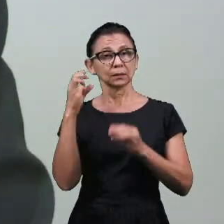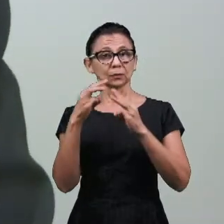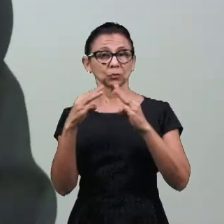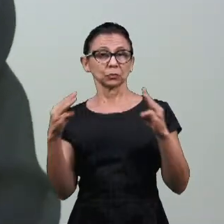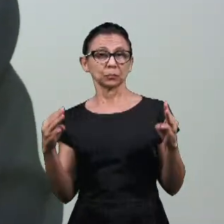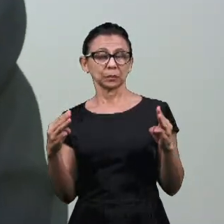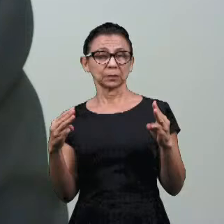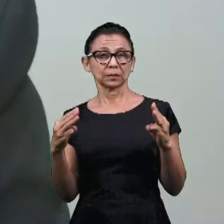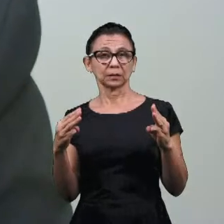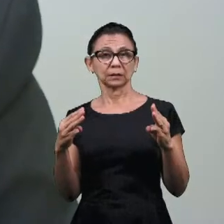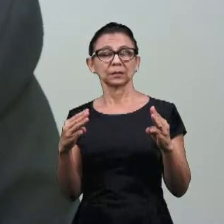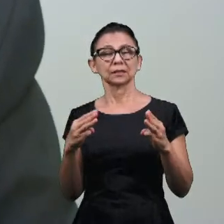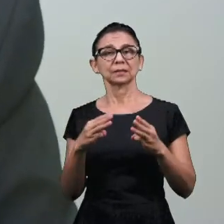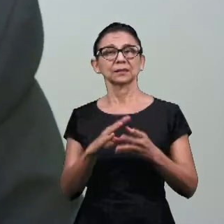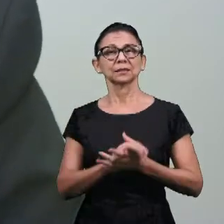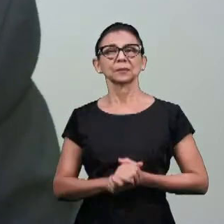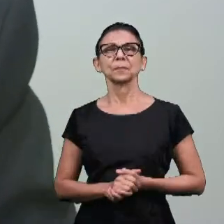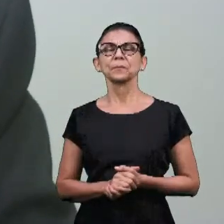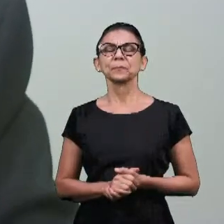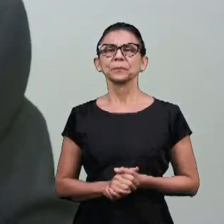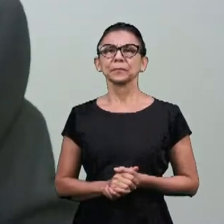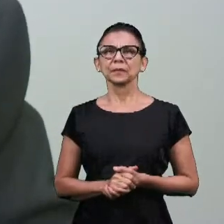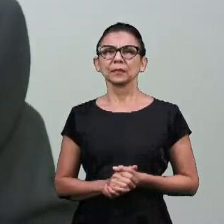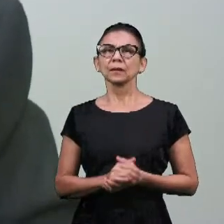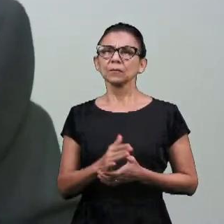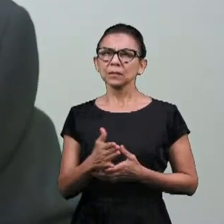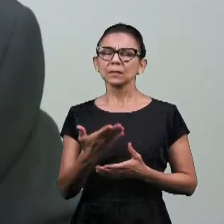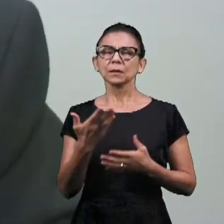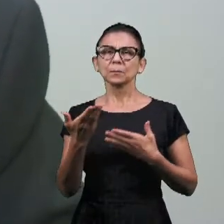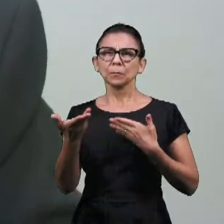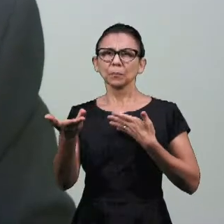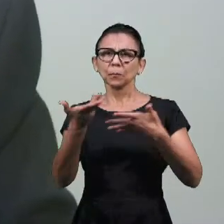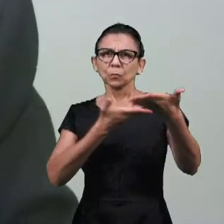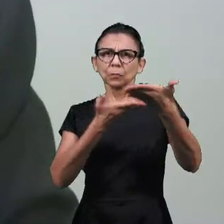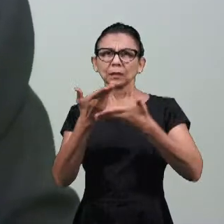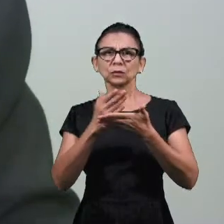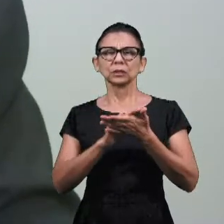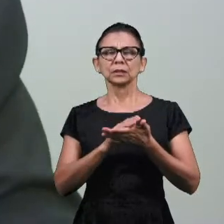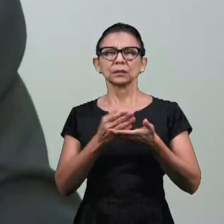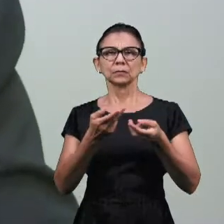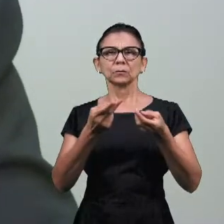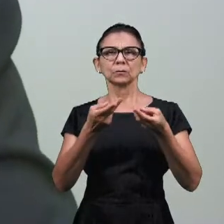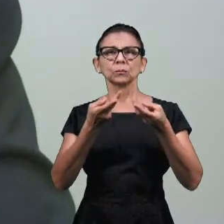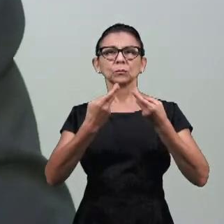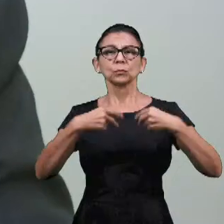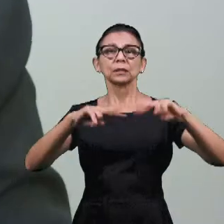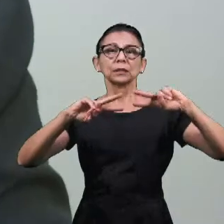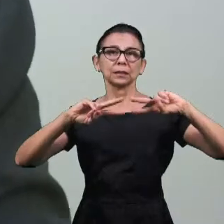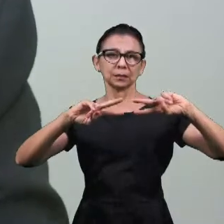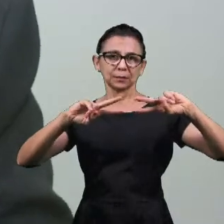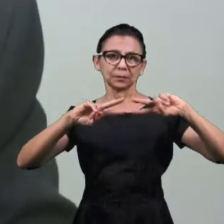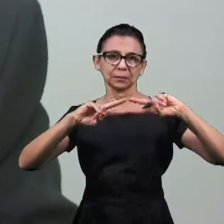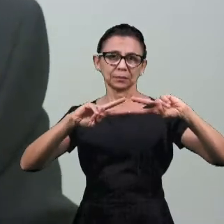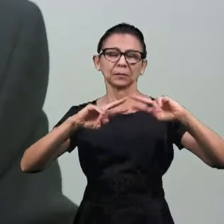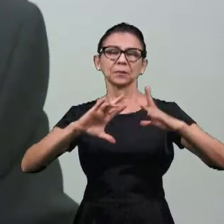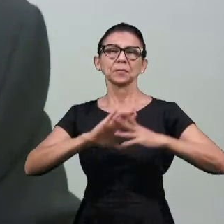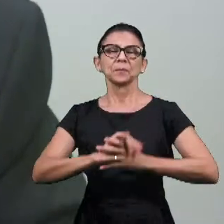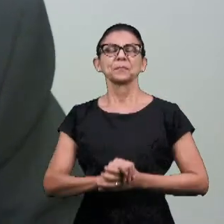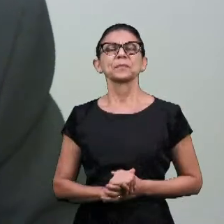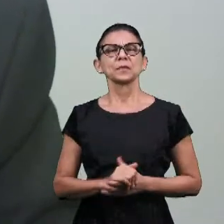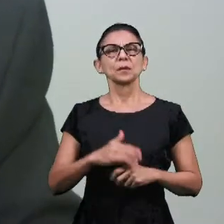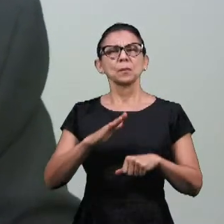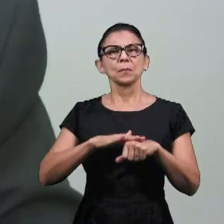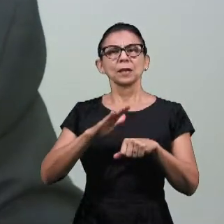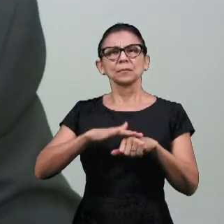nos assistindo, né? Para poder já compartilhar o nosso link, porque nós vamos ter um alcance maior. Quanto mais pessoas